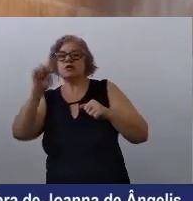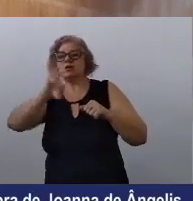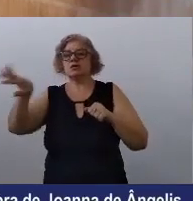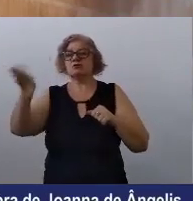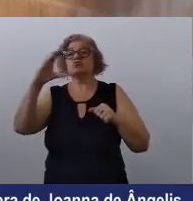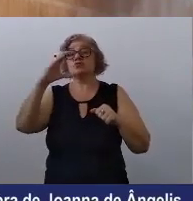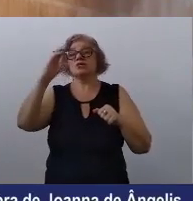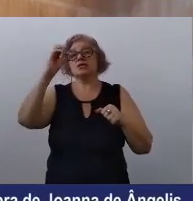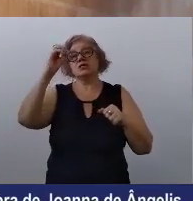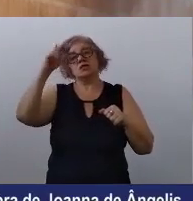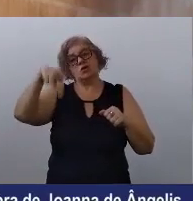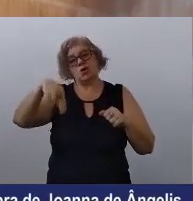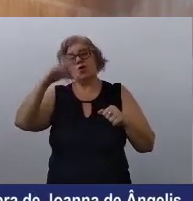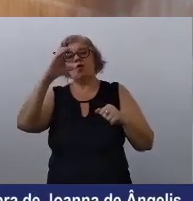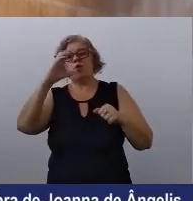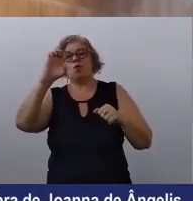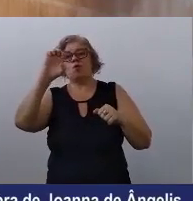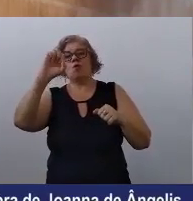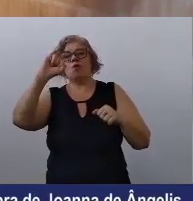De